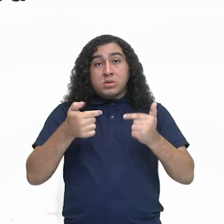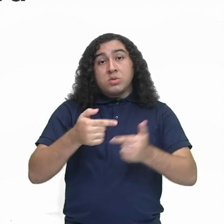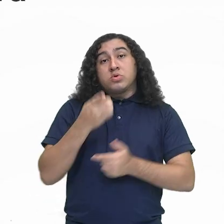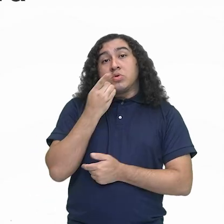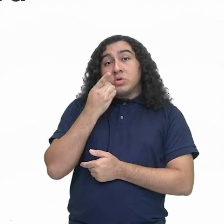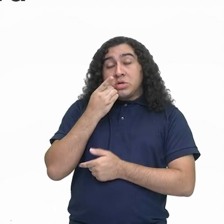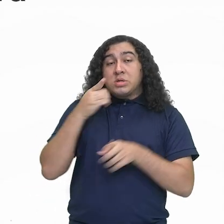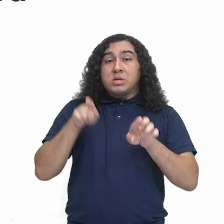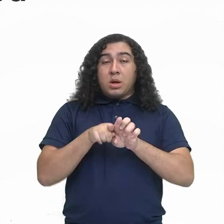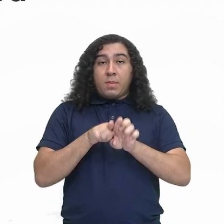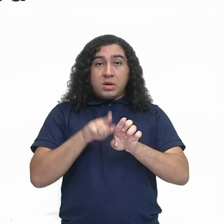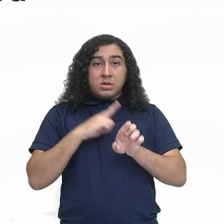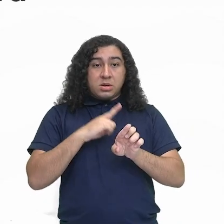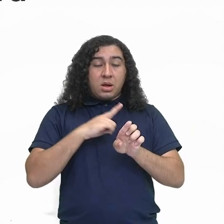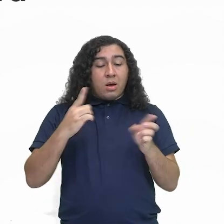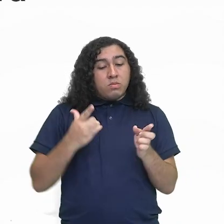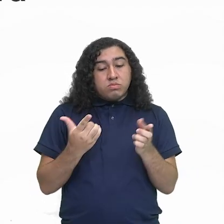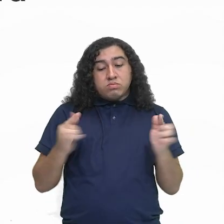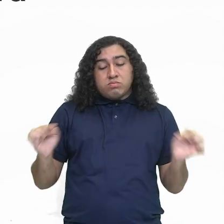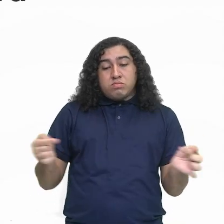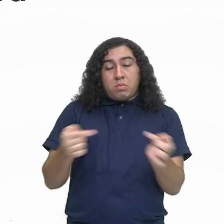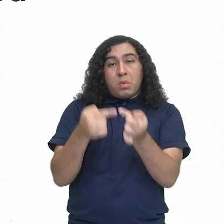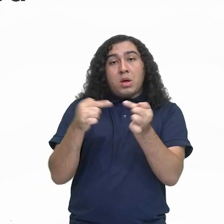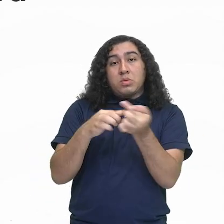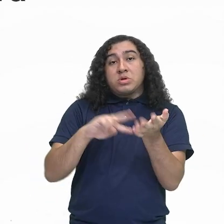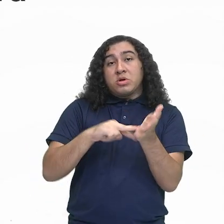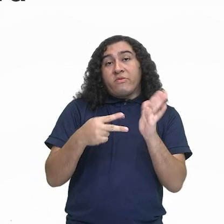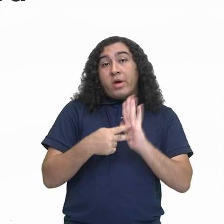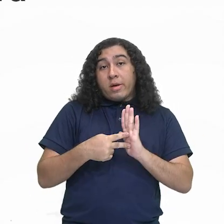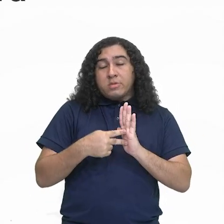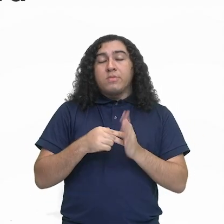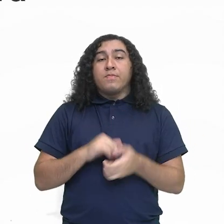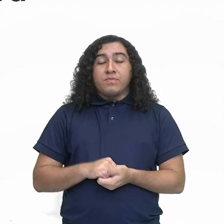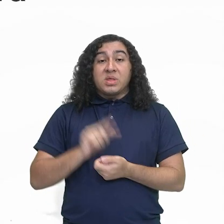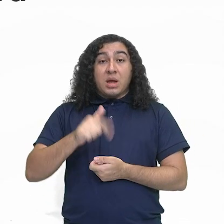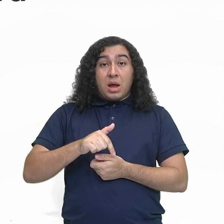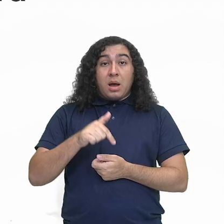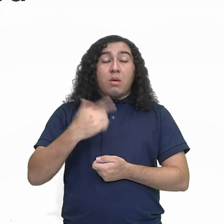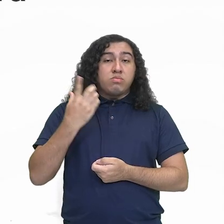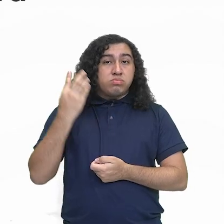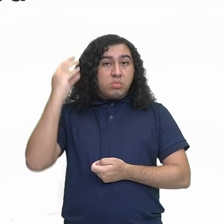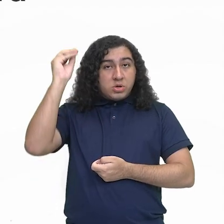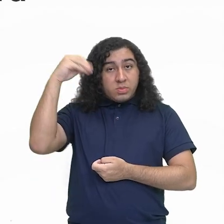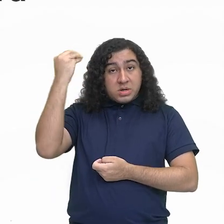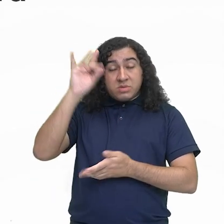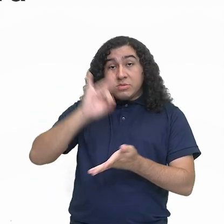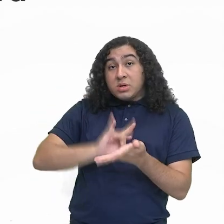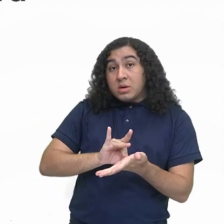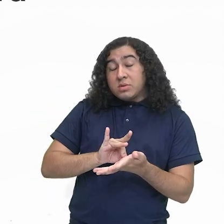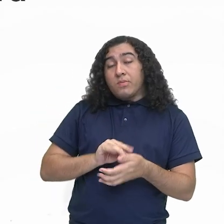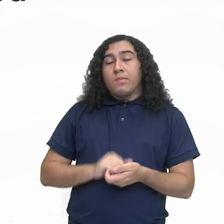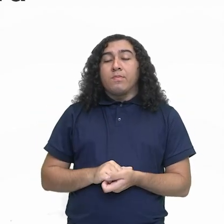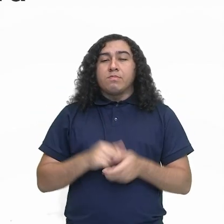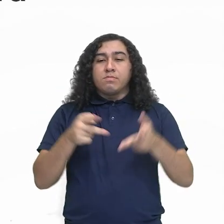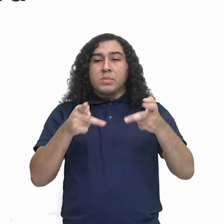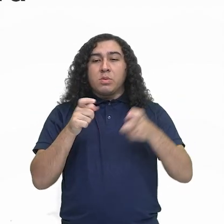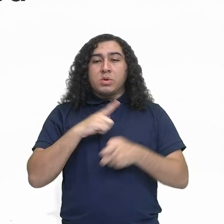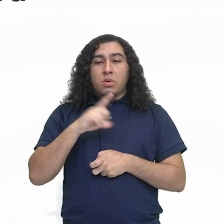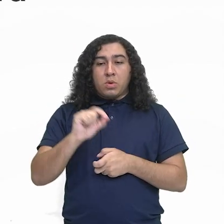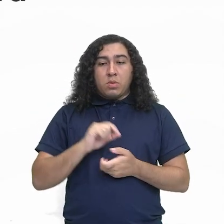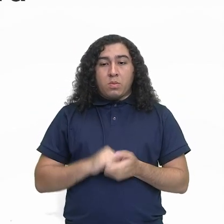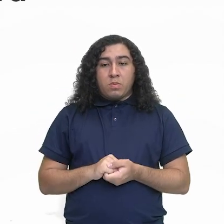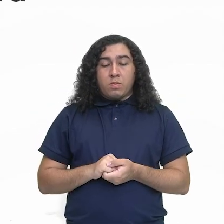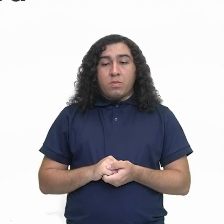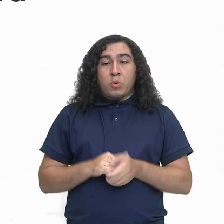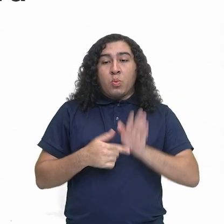e lhes dá sentido. Então, o conhecimento do senso comum é um conhecimento válido, né? Vejam lá que o compadre autorizou o